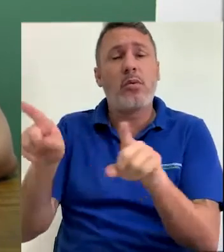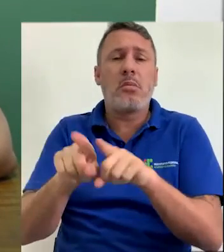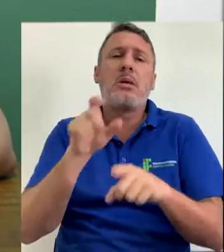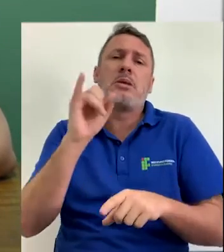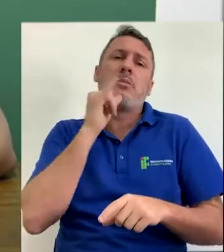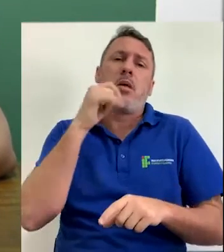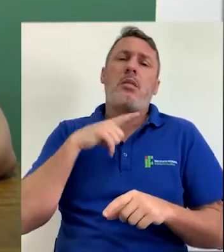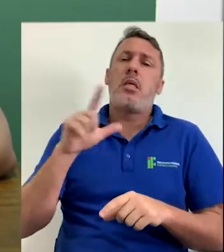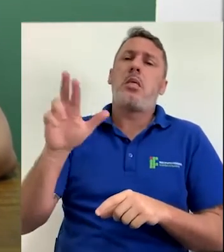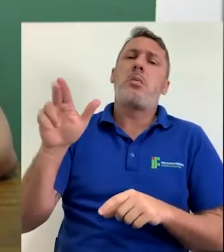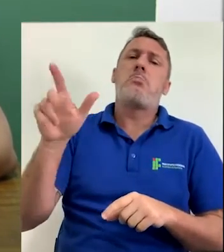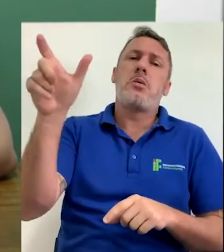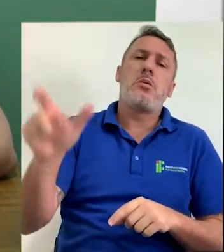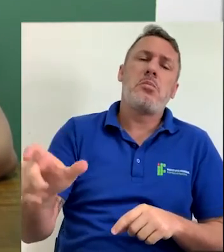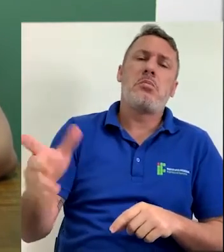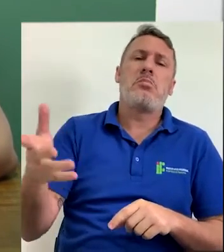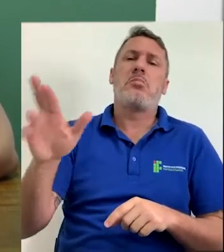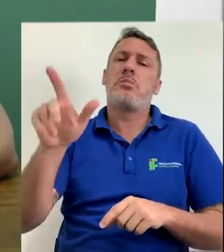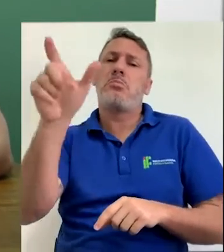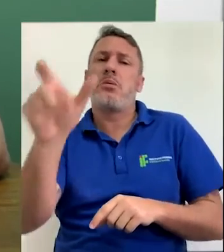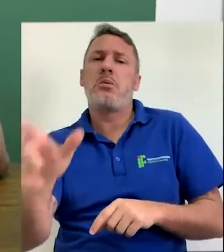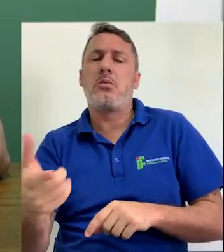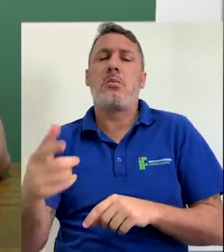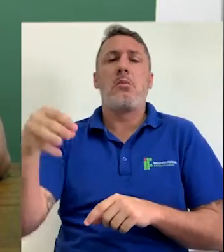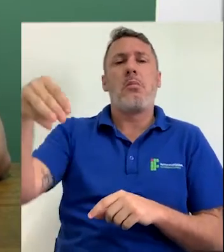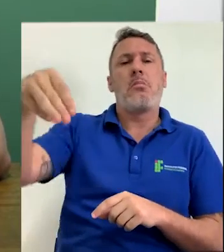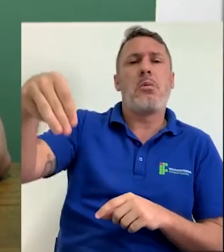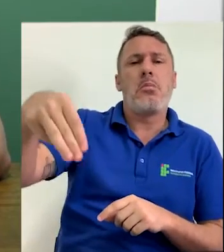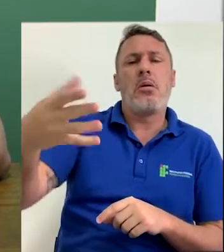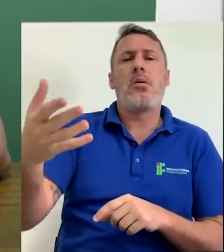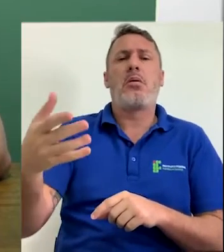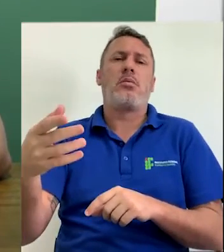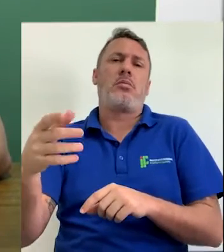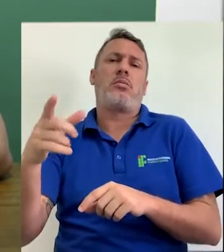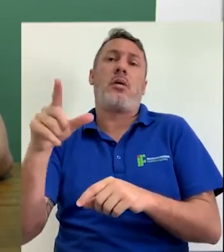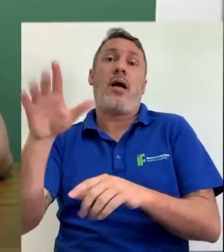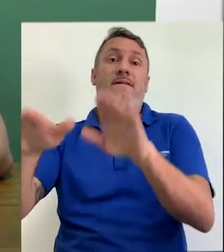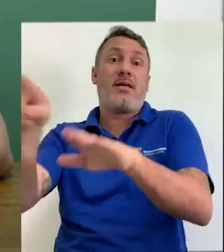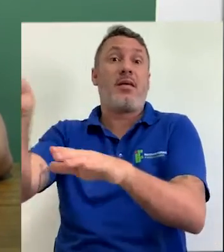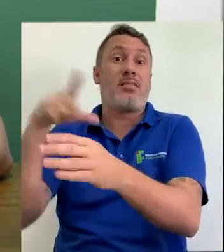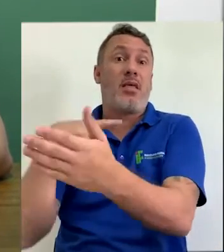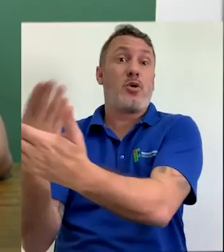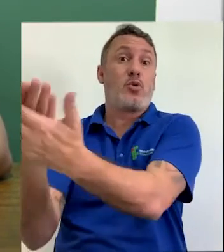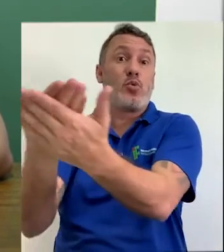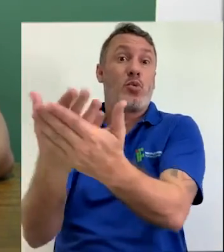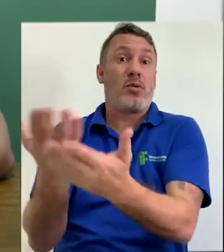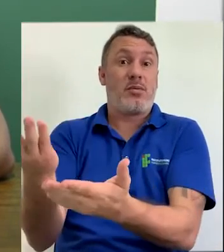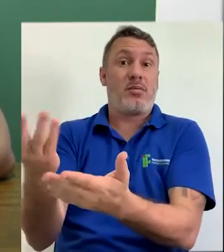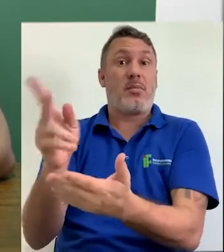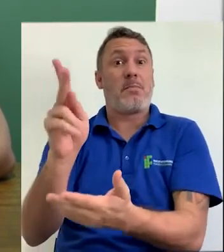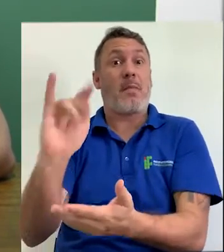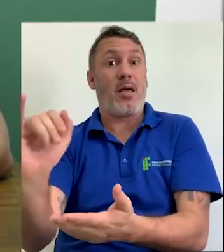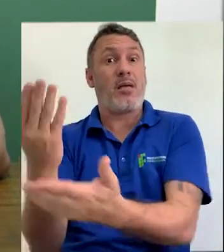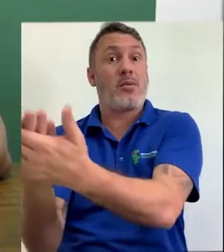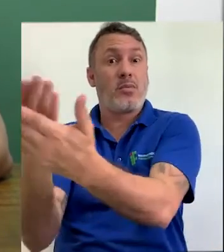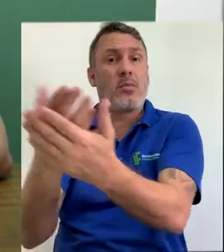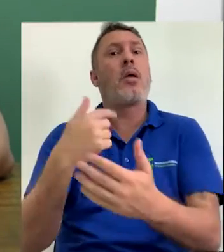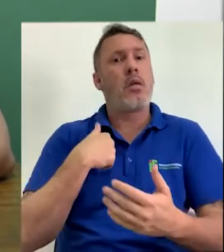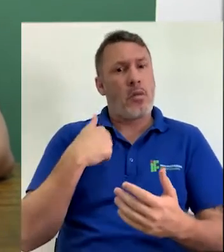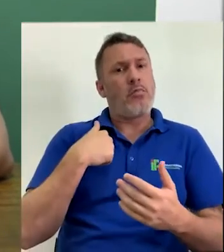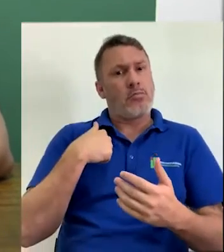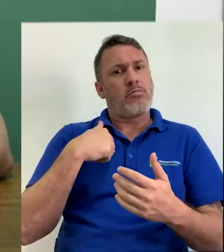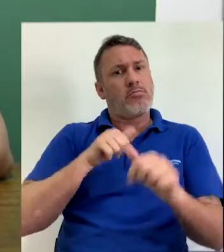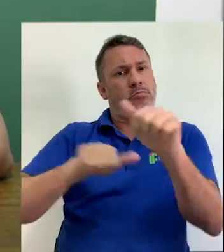para minha irmã, para o meu irmão, para minha mãe que está estudando, para o meu pai, e